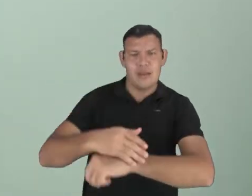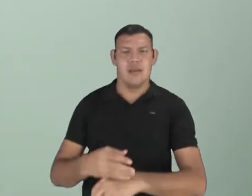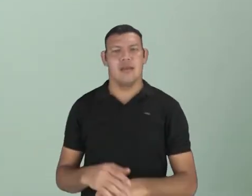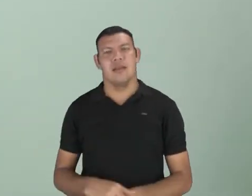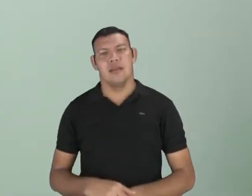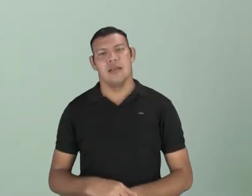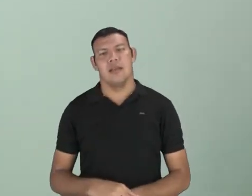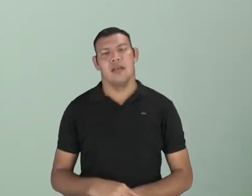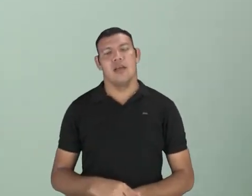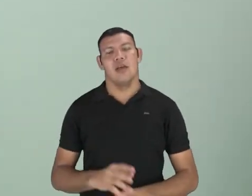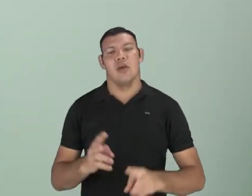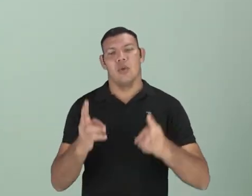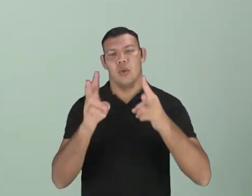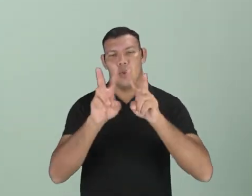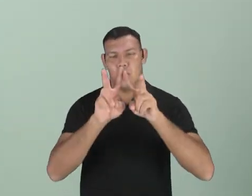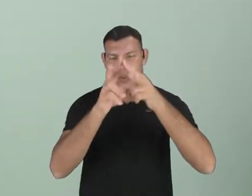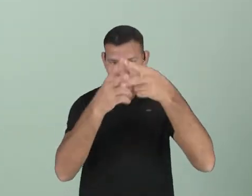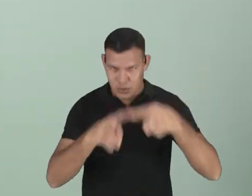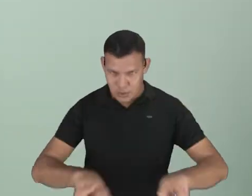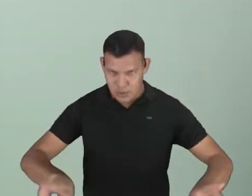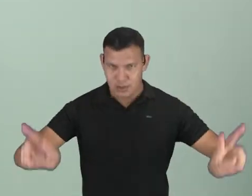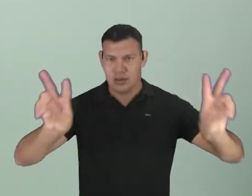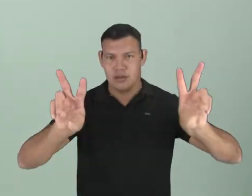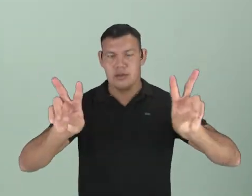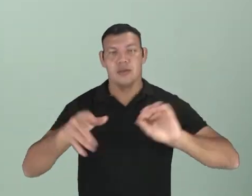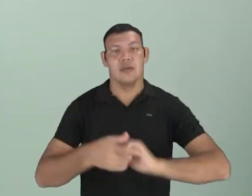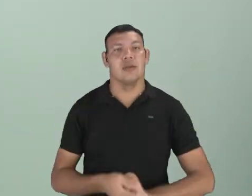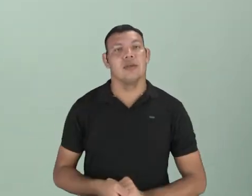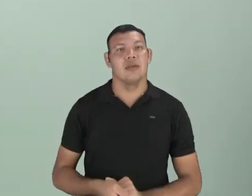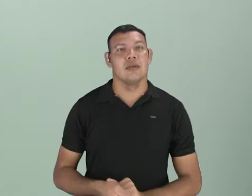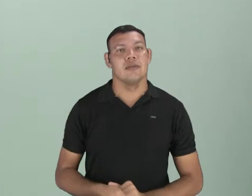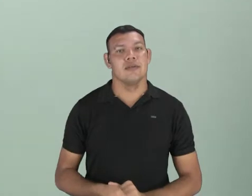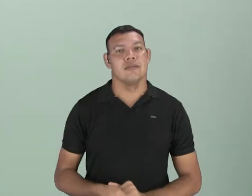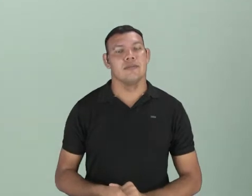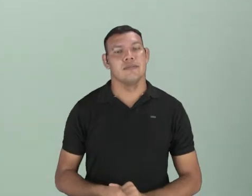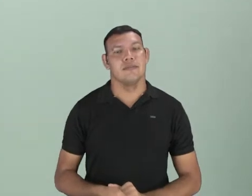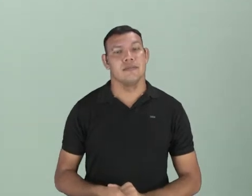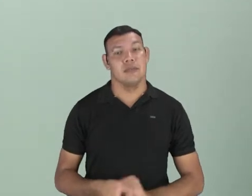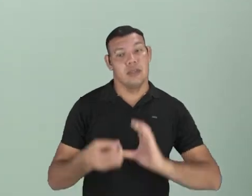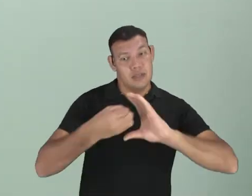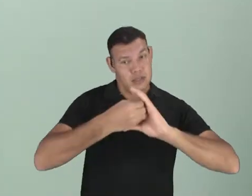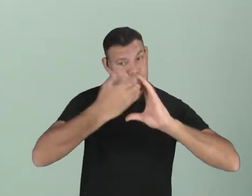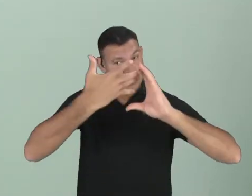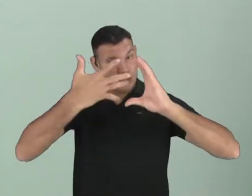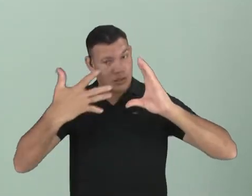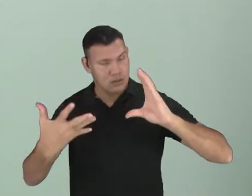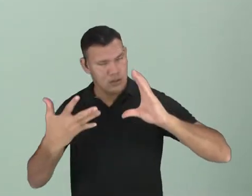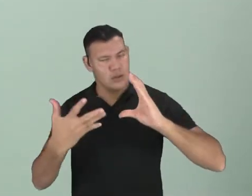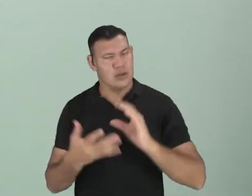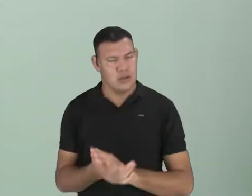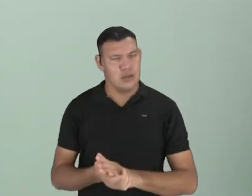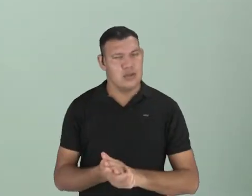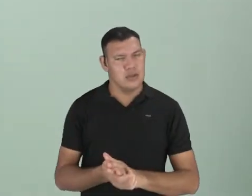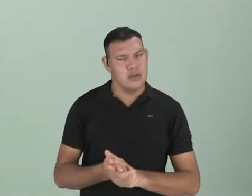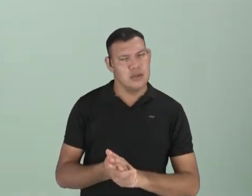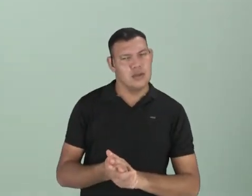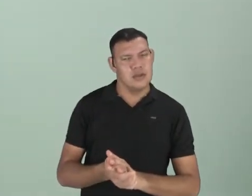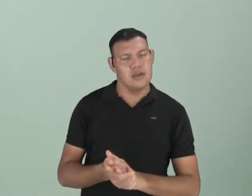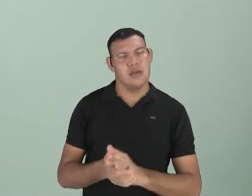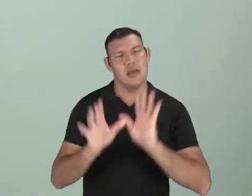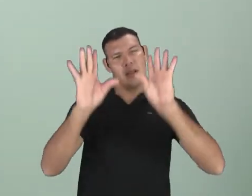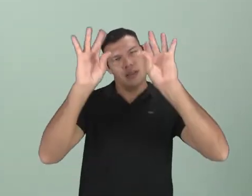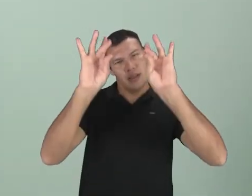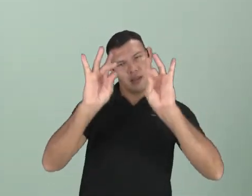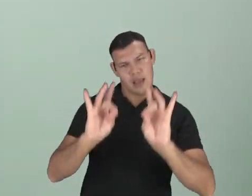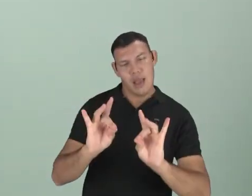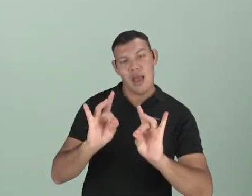no cinema, é aonde? Onde é que ele está? A partir dali, das características que ele vai colocar do espaço, você vai entender e